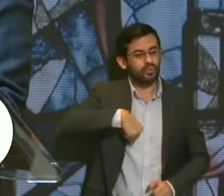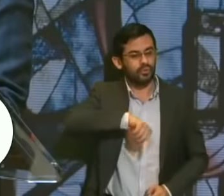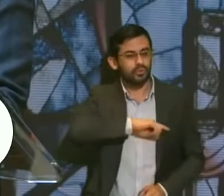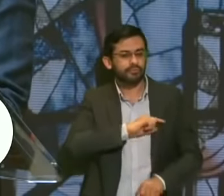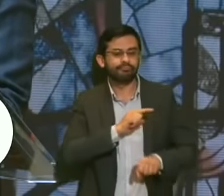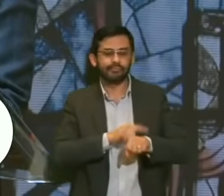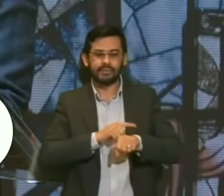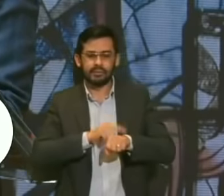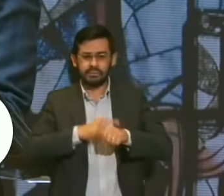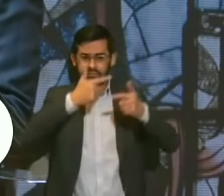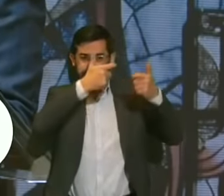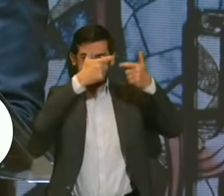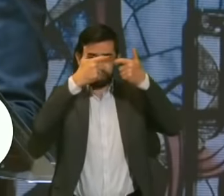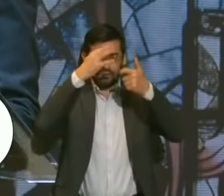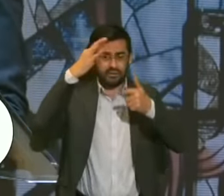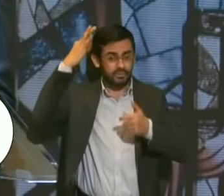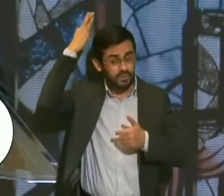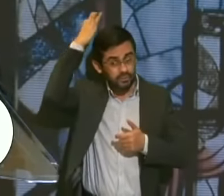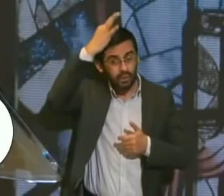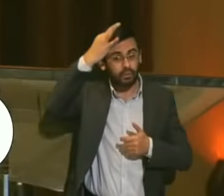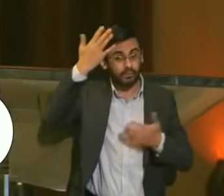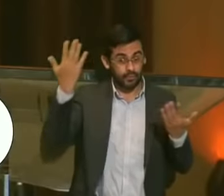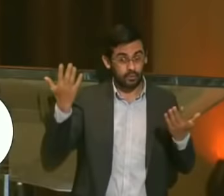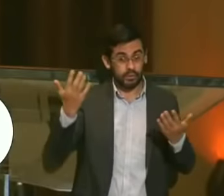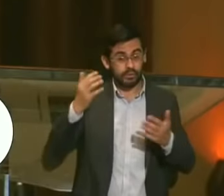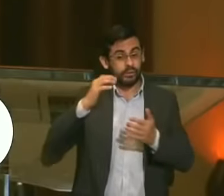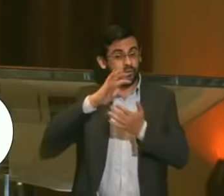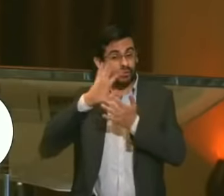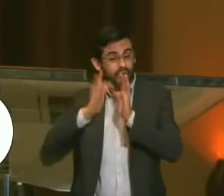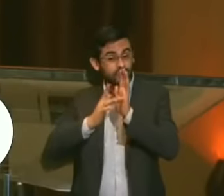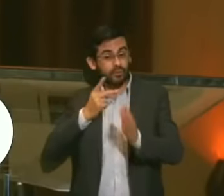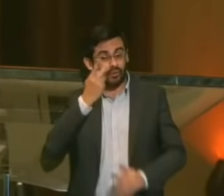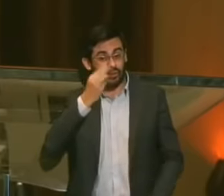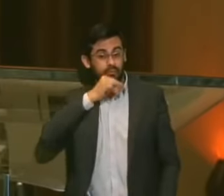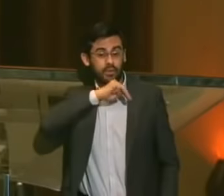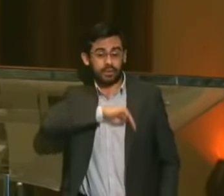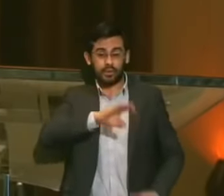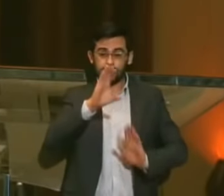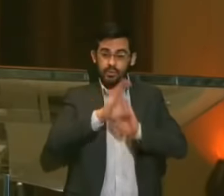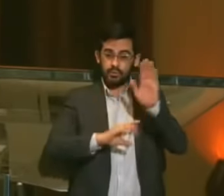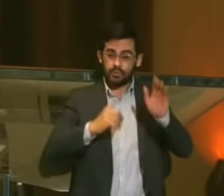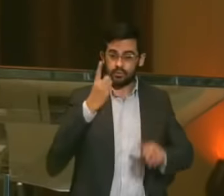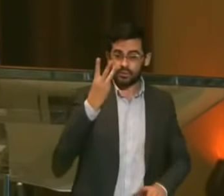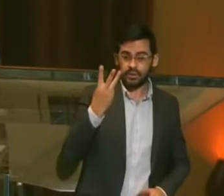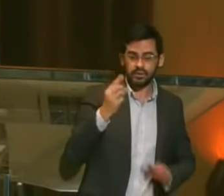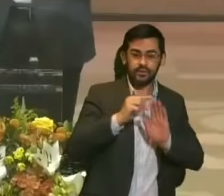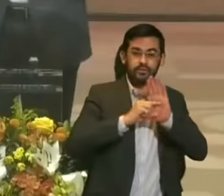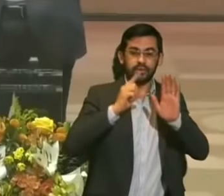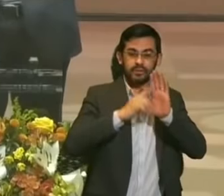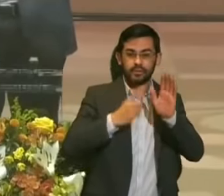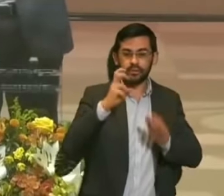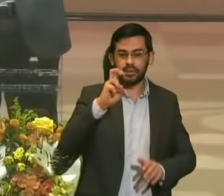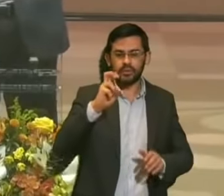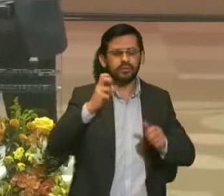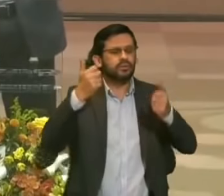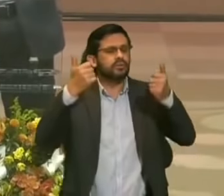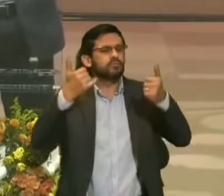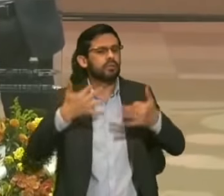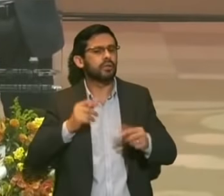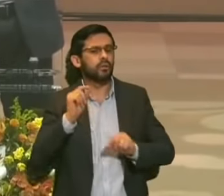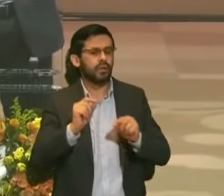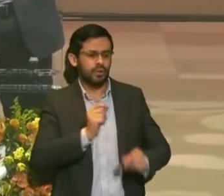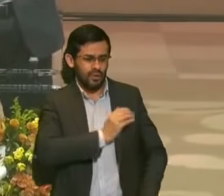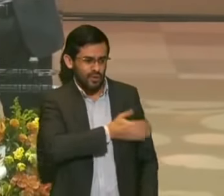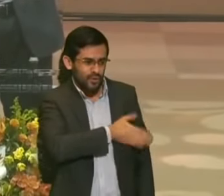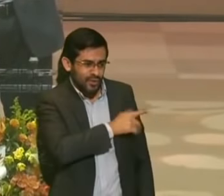espiritual. Por isso Jesus vai dizer lá em Mateus 13, versículo 15: porque o coração deste